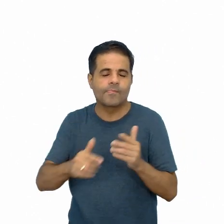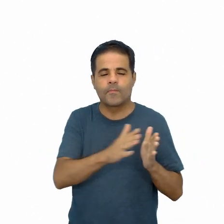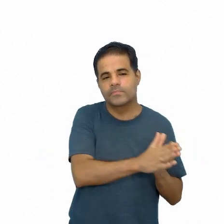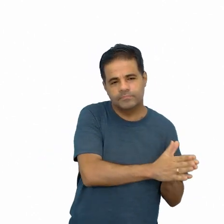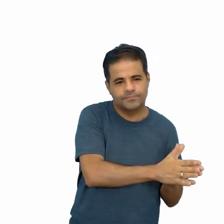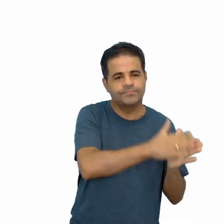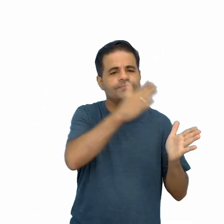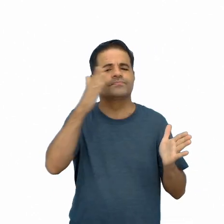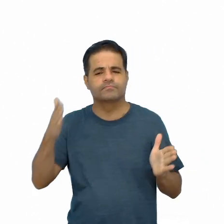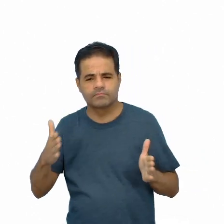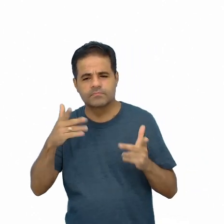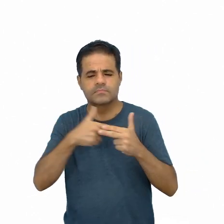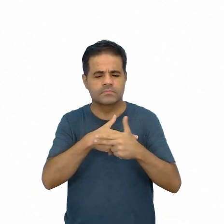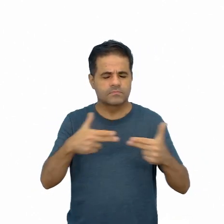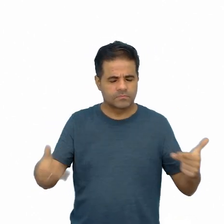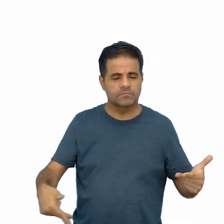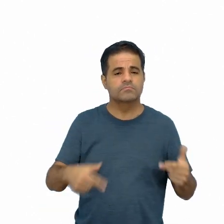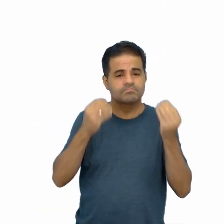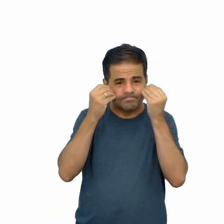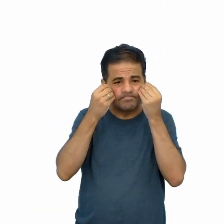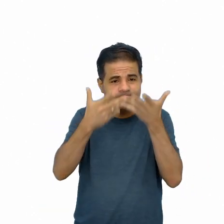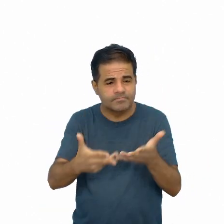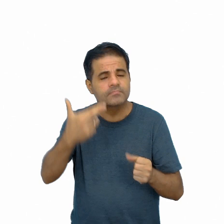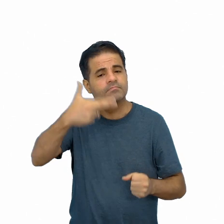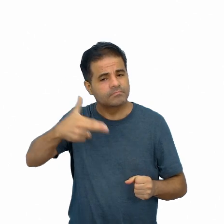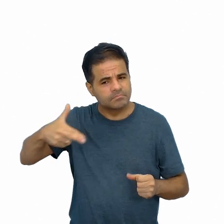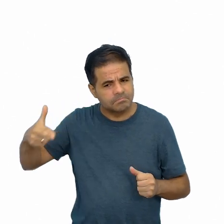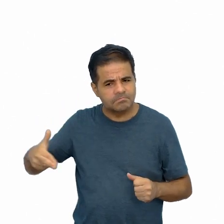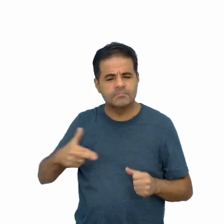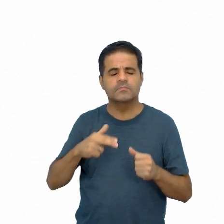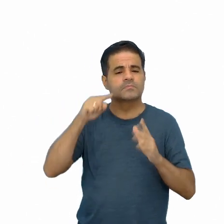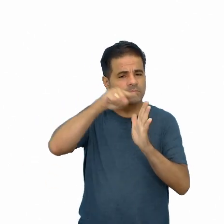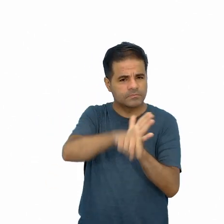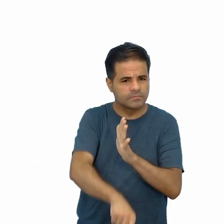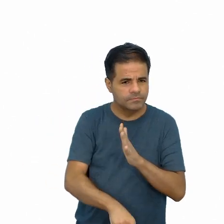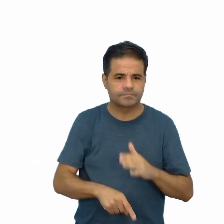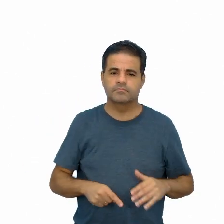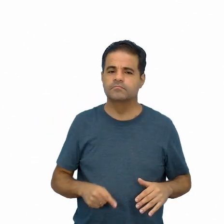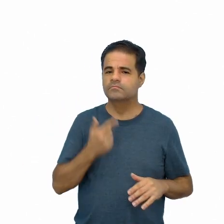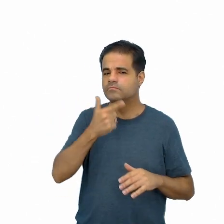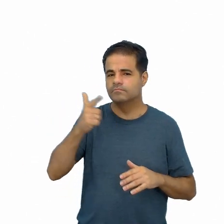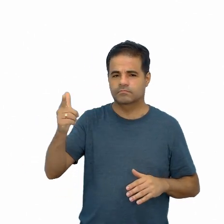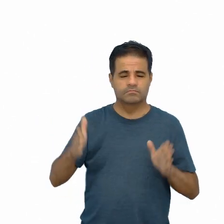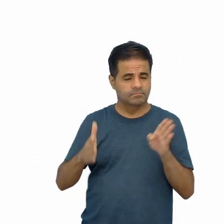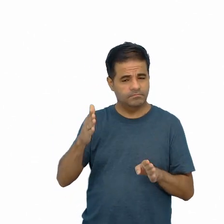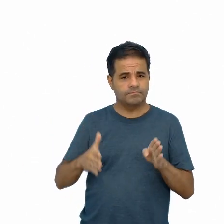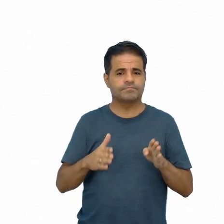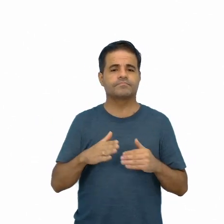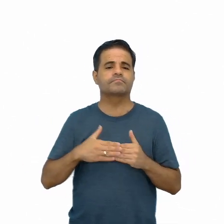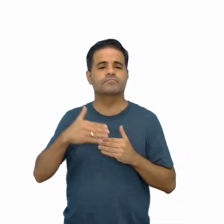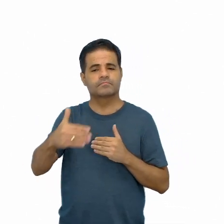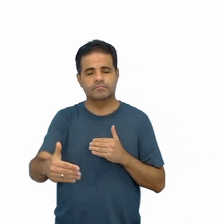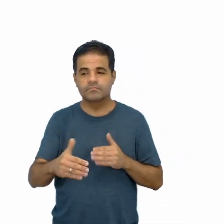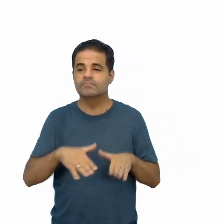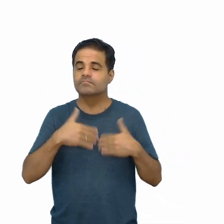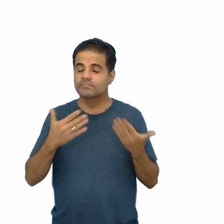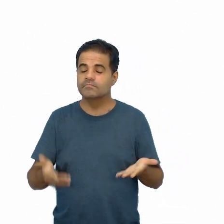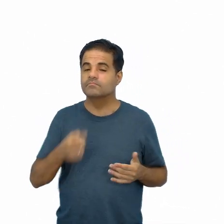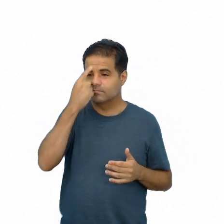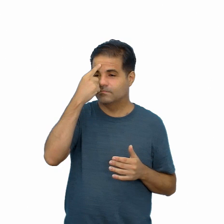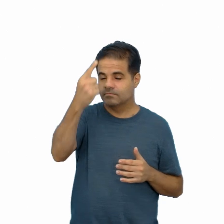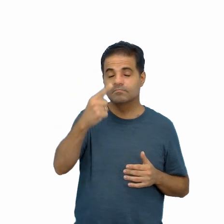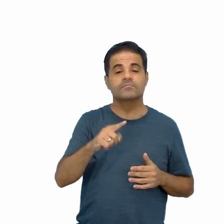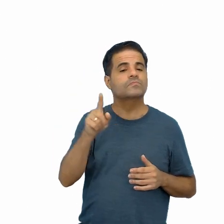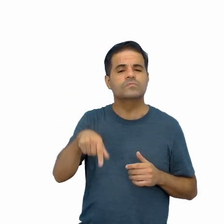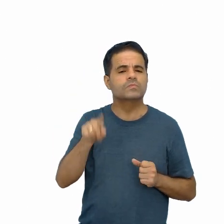que as coisas se repetem às vezes, né, se aprofundam com outros momentos assim, mas a ideia